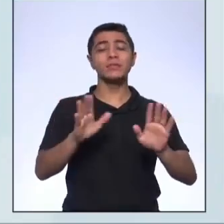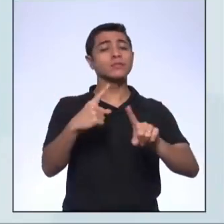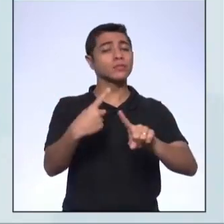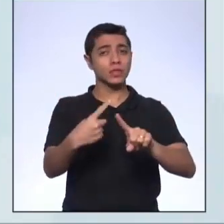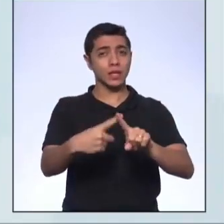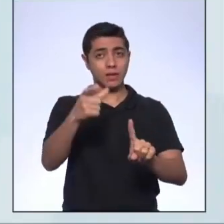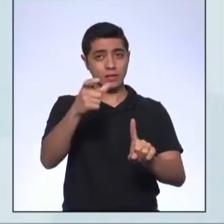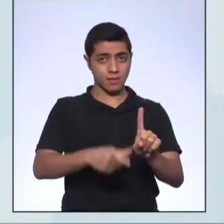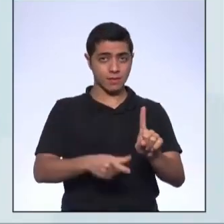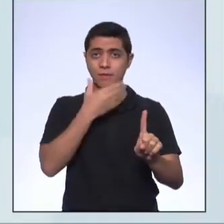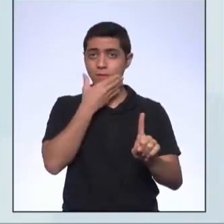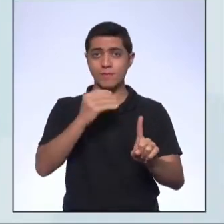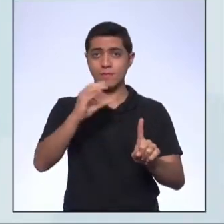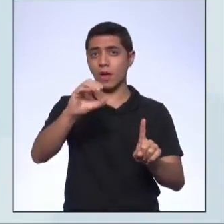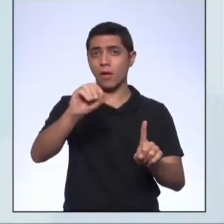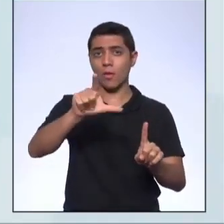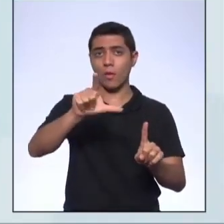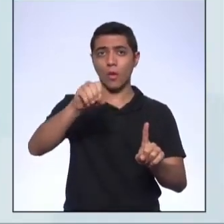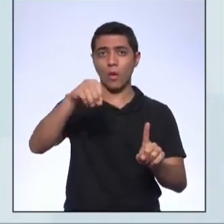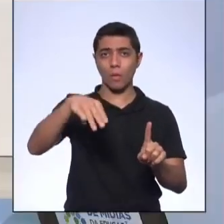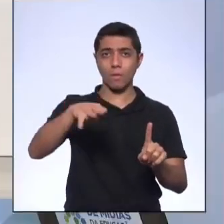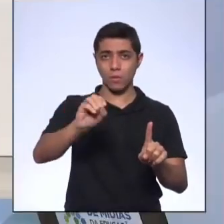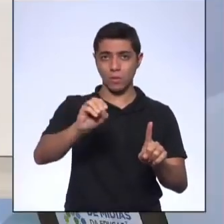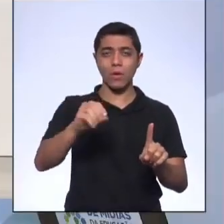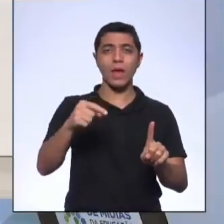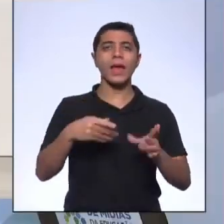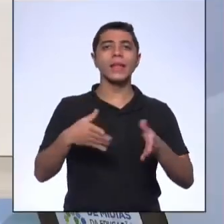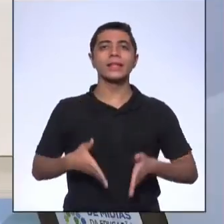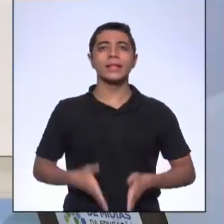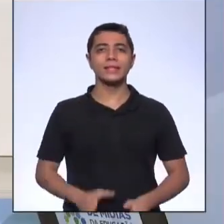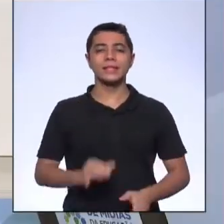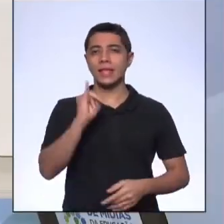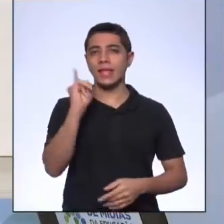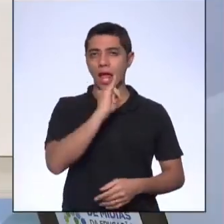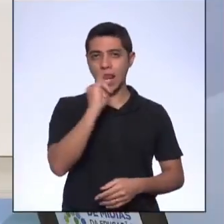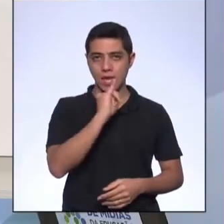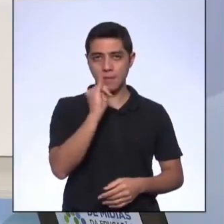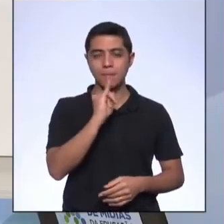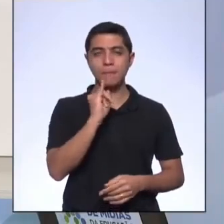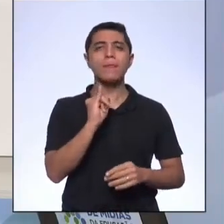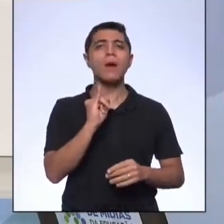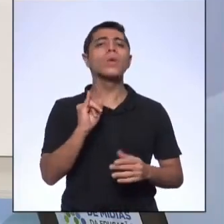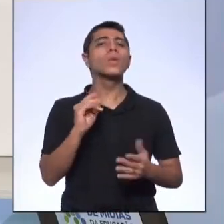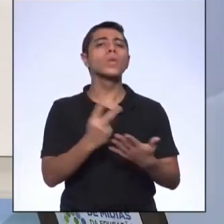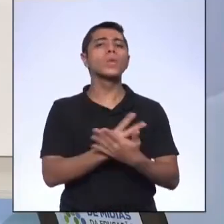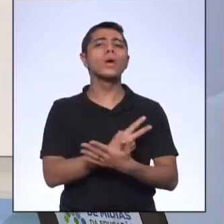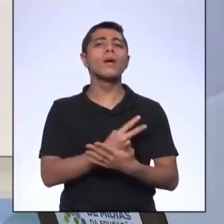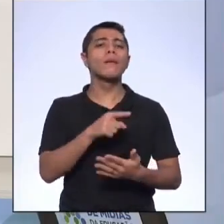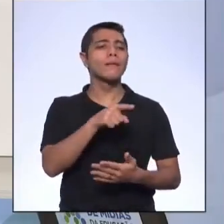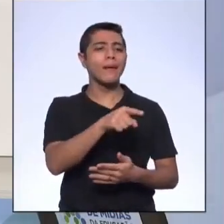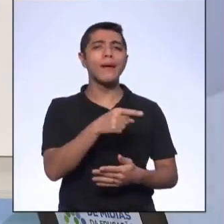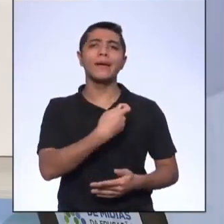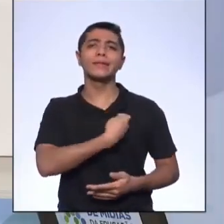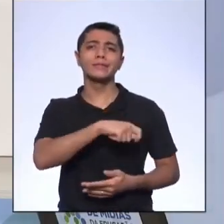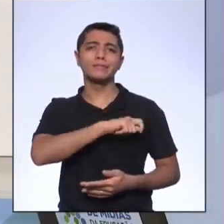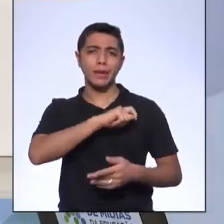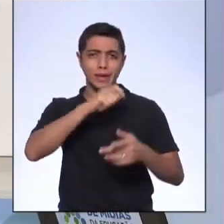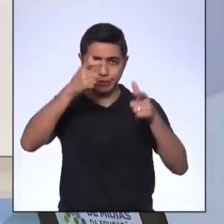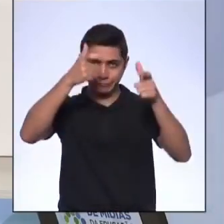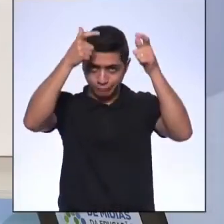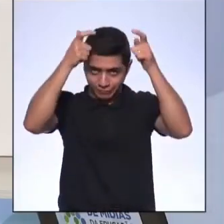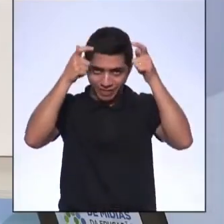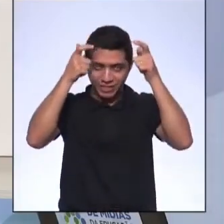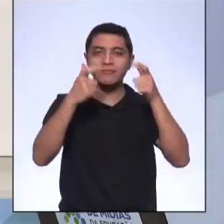era um navegador genovês, ele era italiano, né? E ele foi contratado pela coroa espanhola para